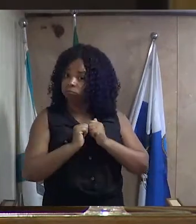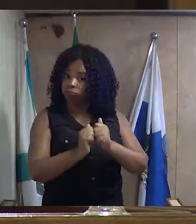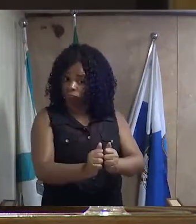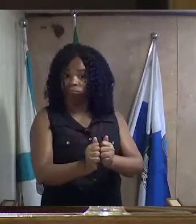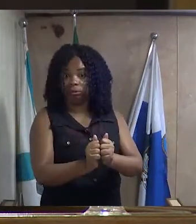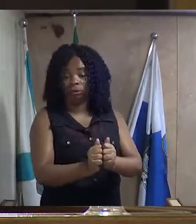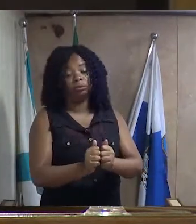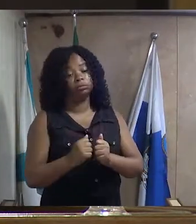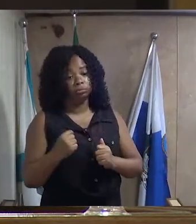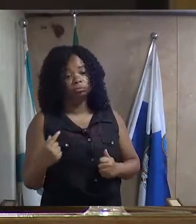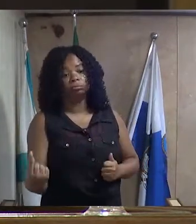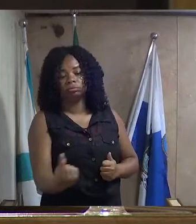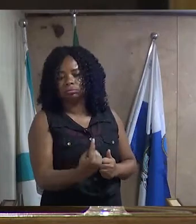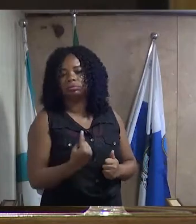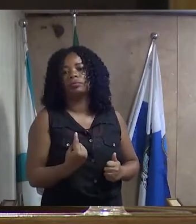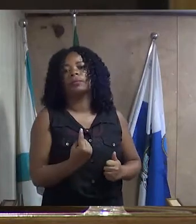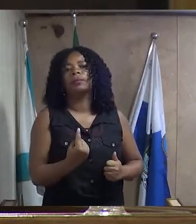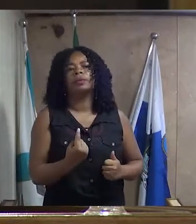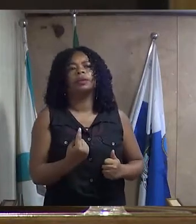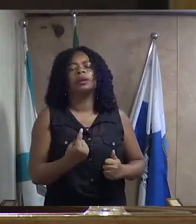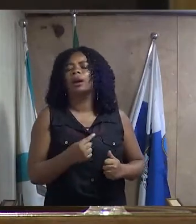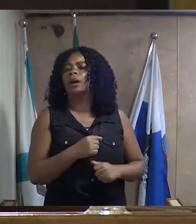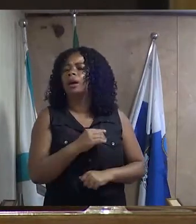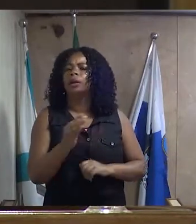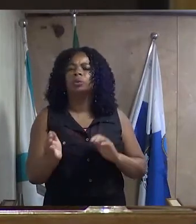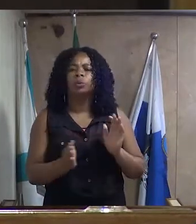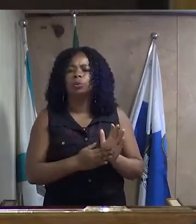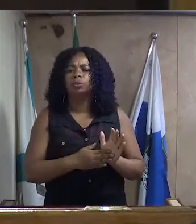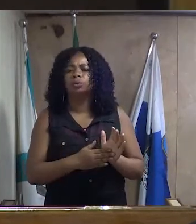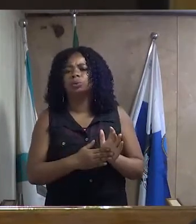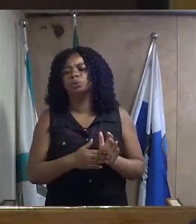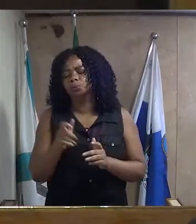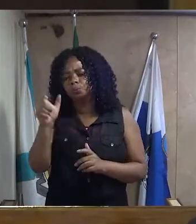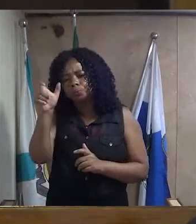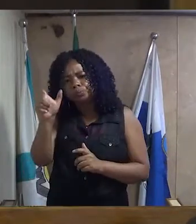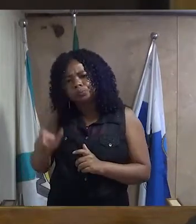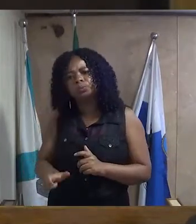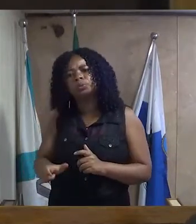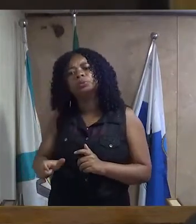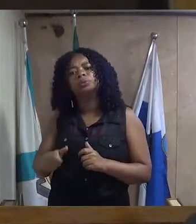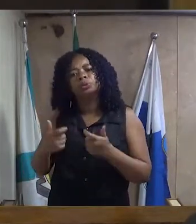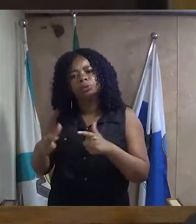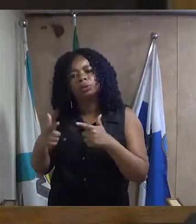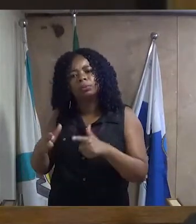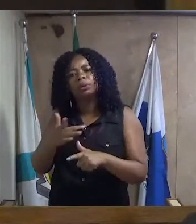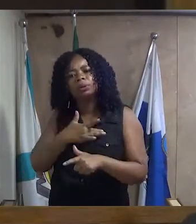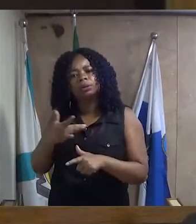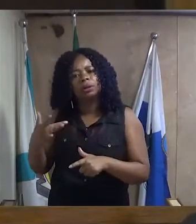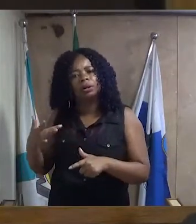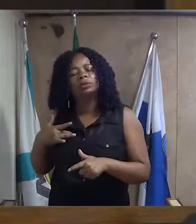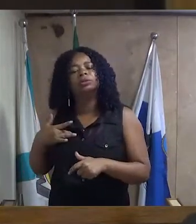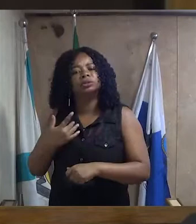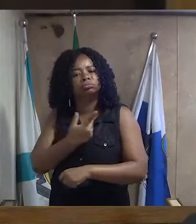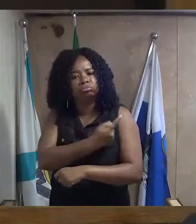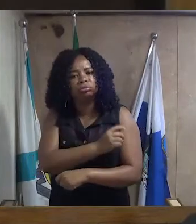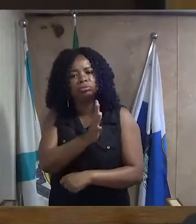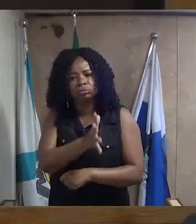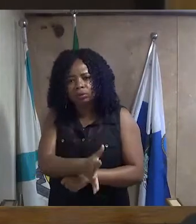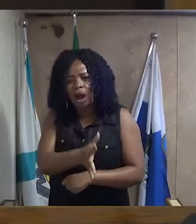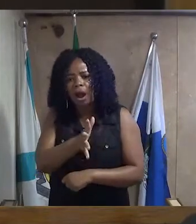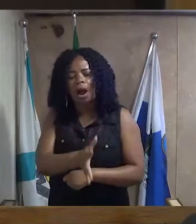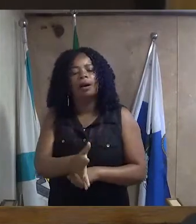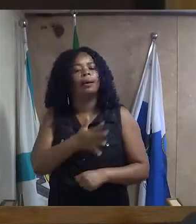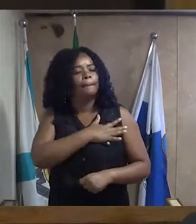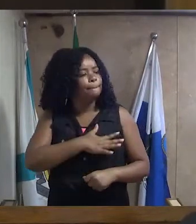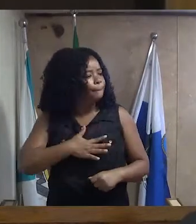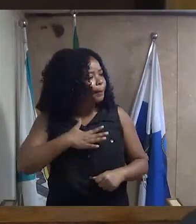acompanhamos todos esses agentes que foram imunizados. E é uma satisfação muito grande a gente ver